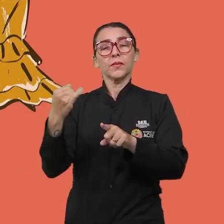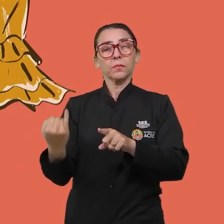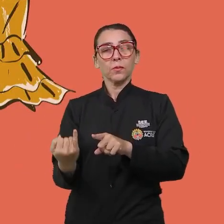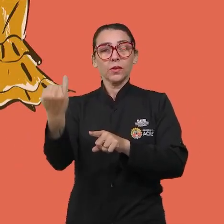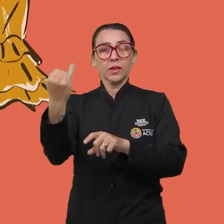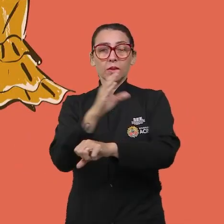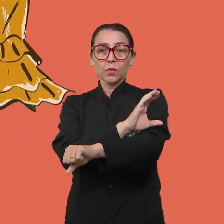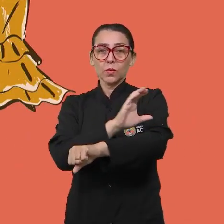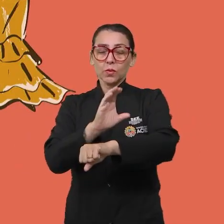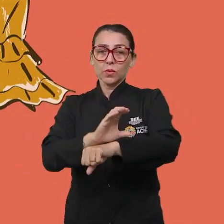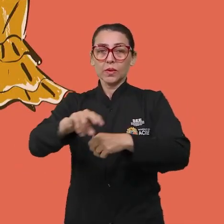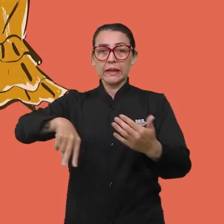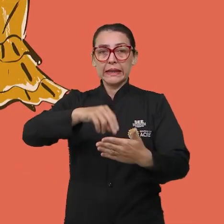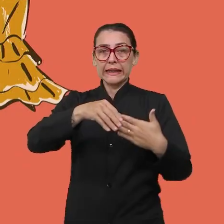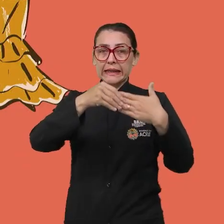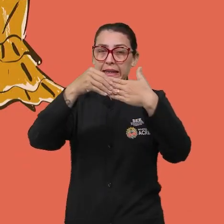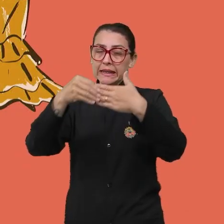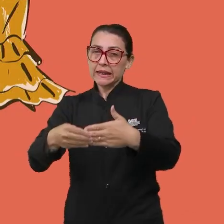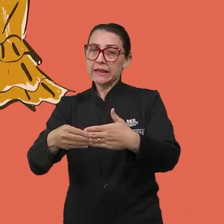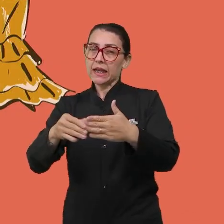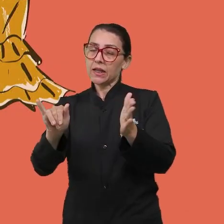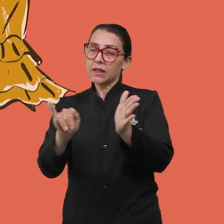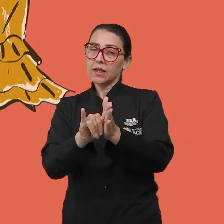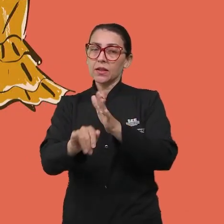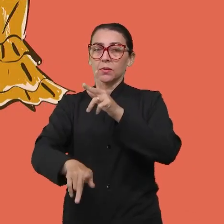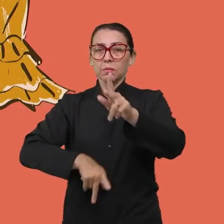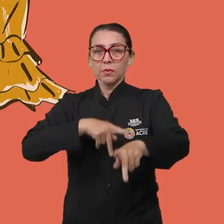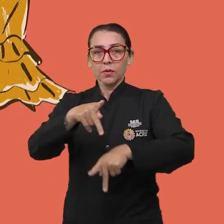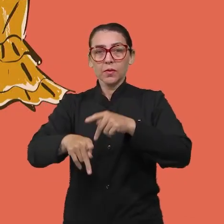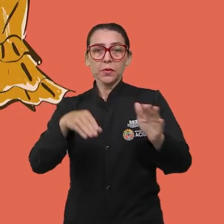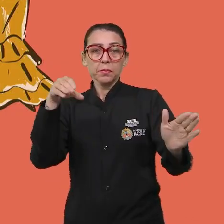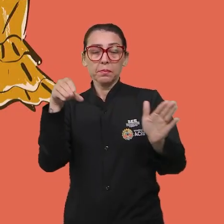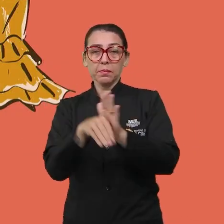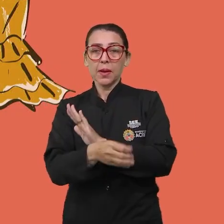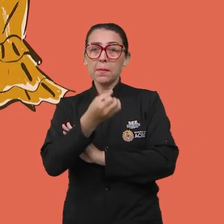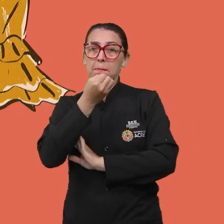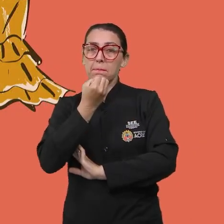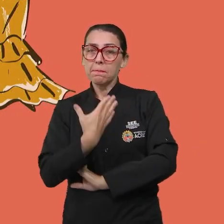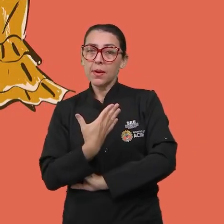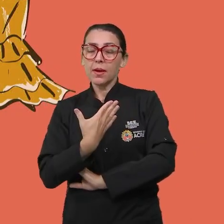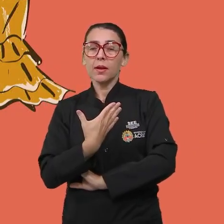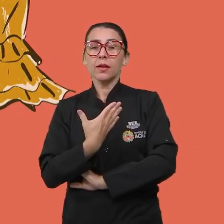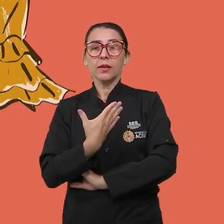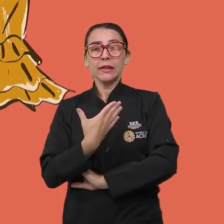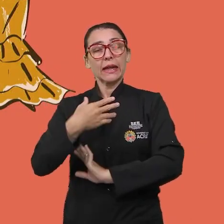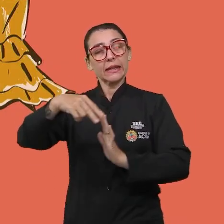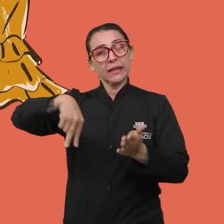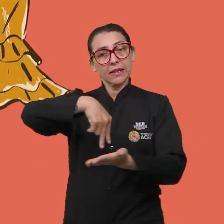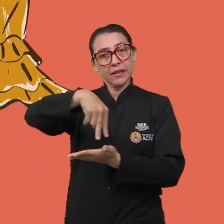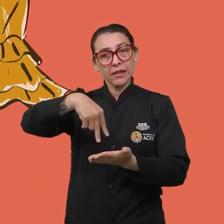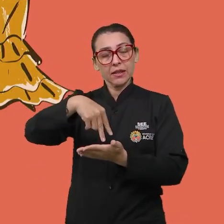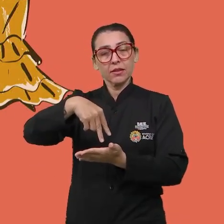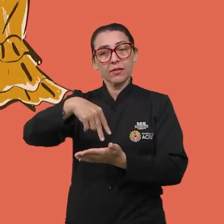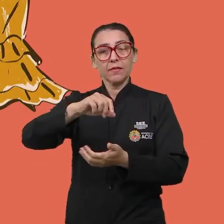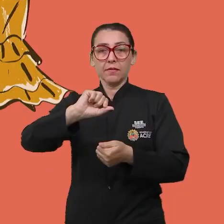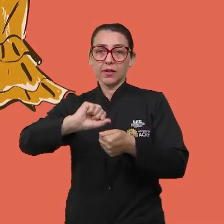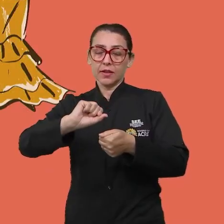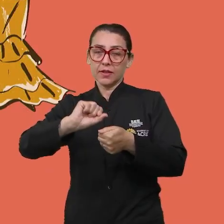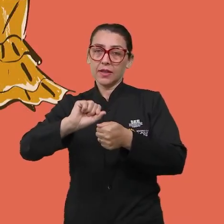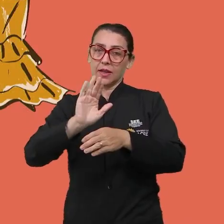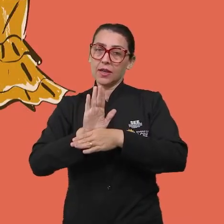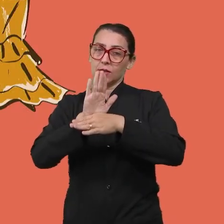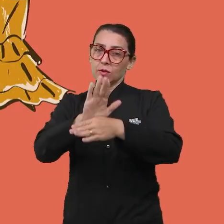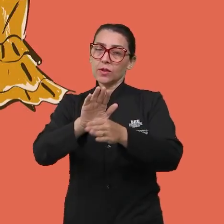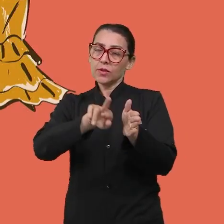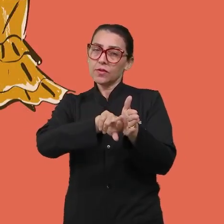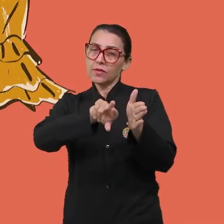cultural, porque traz aí toda a identidade de um povo, e os benefícios da dança, tá bom? Então, ele contribui